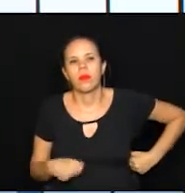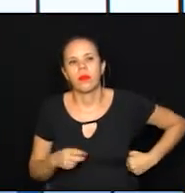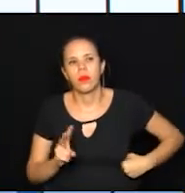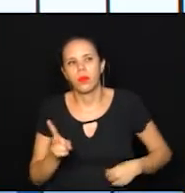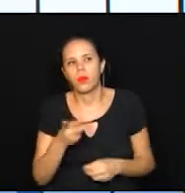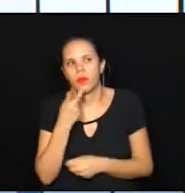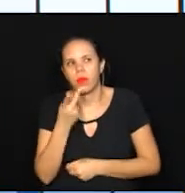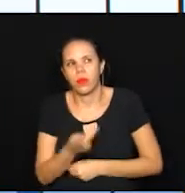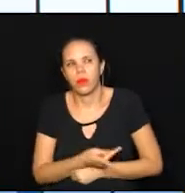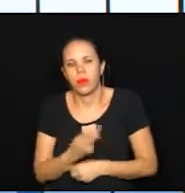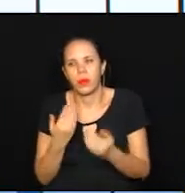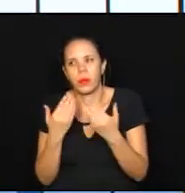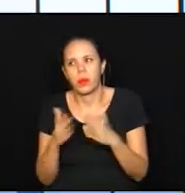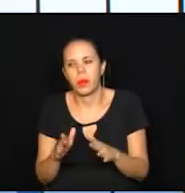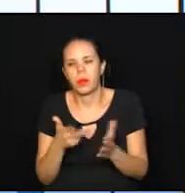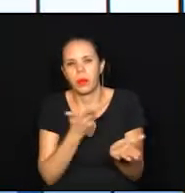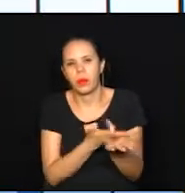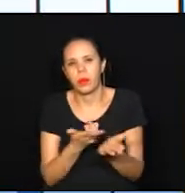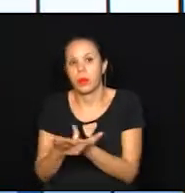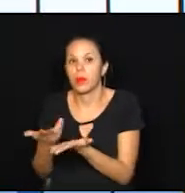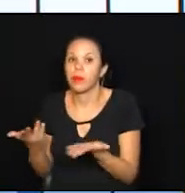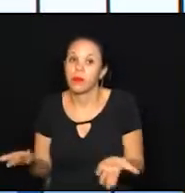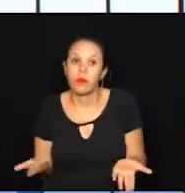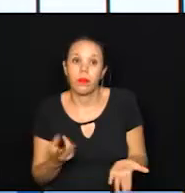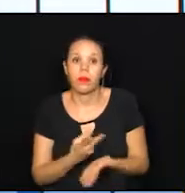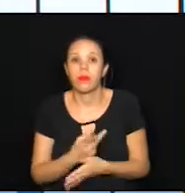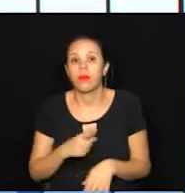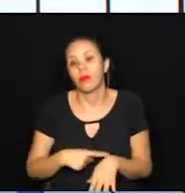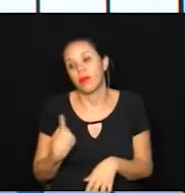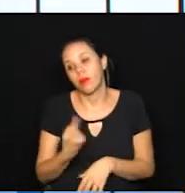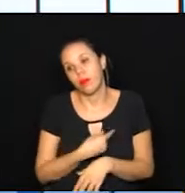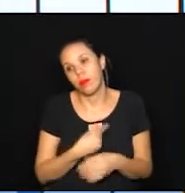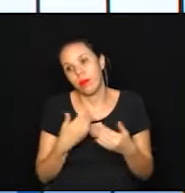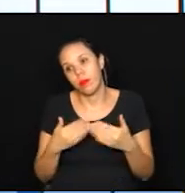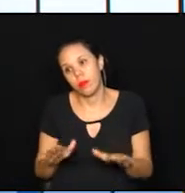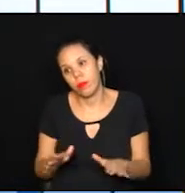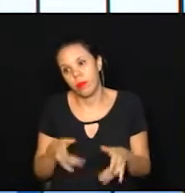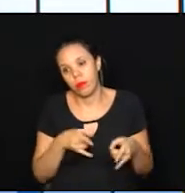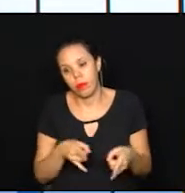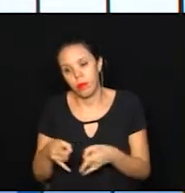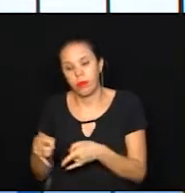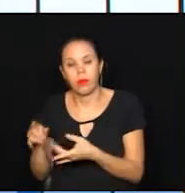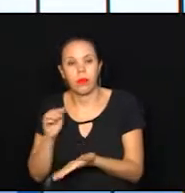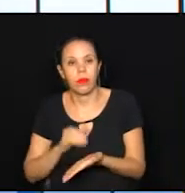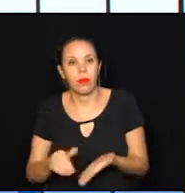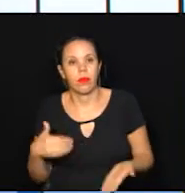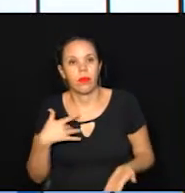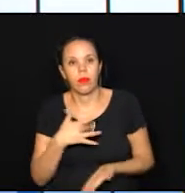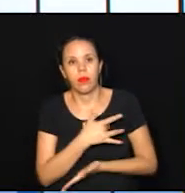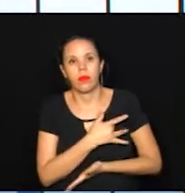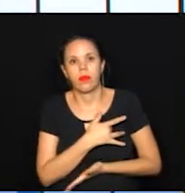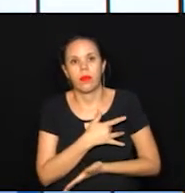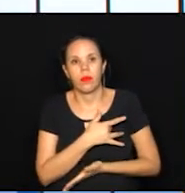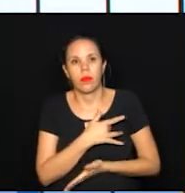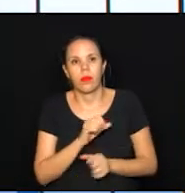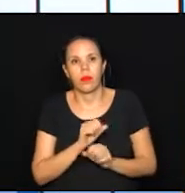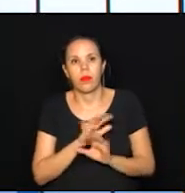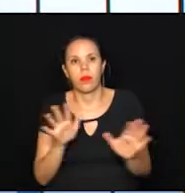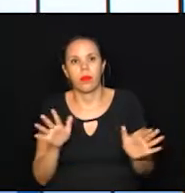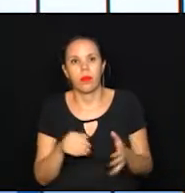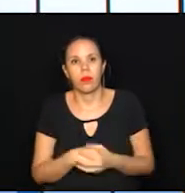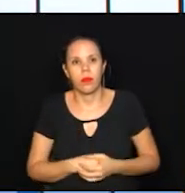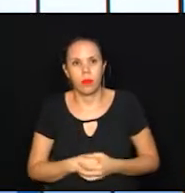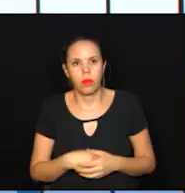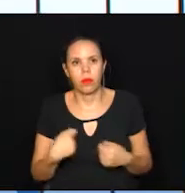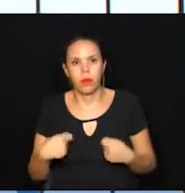continua falando de abertura de leitos e, ao mesmo tempo que a gente abre esses leitos, o secretário de Saúde já deixou bem claro aqui que